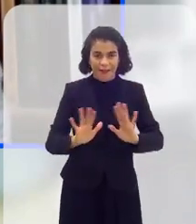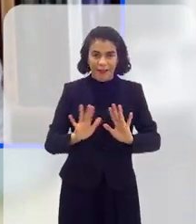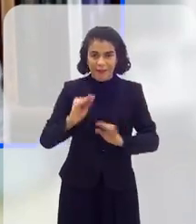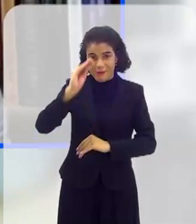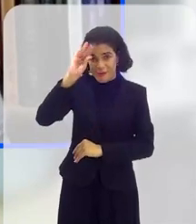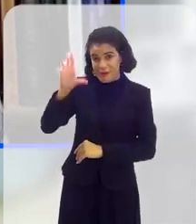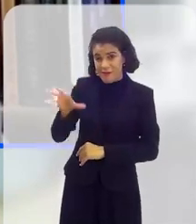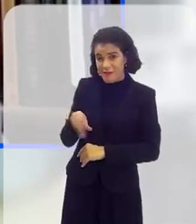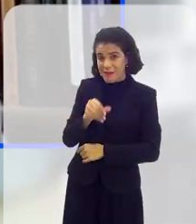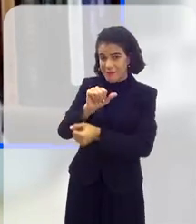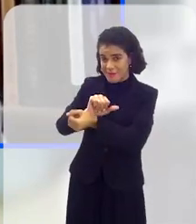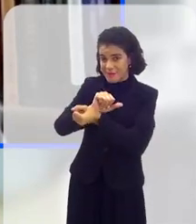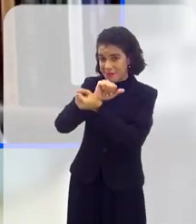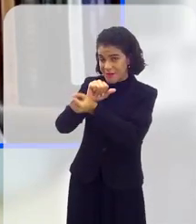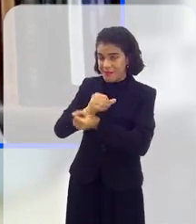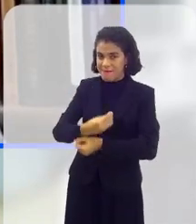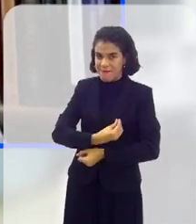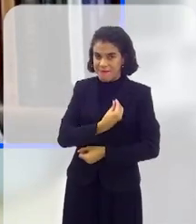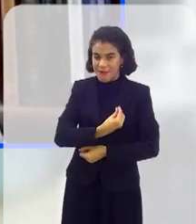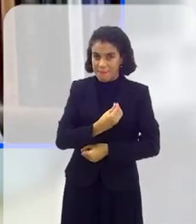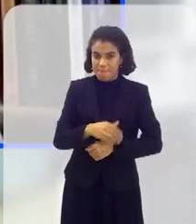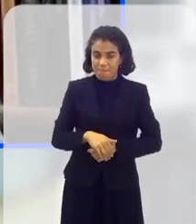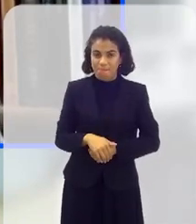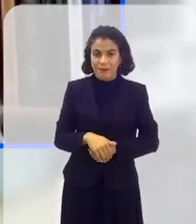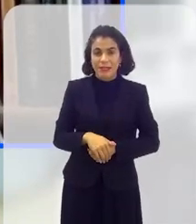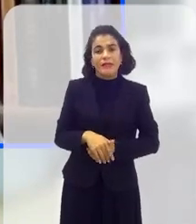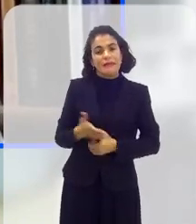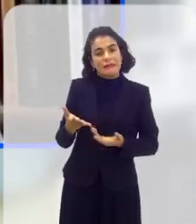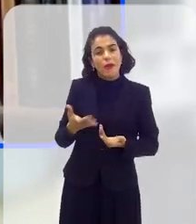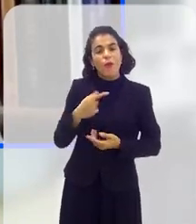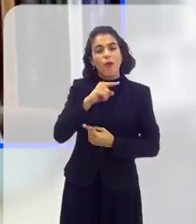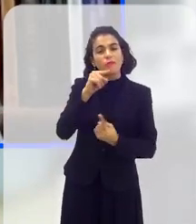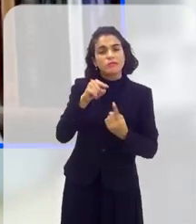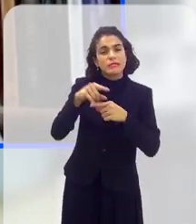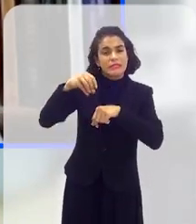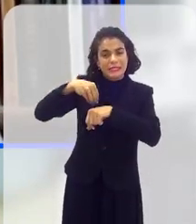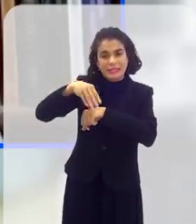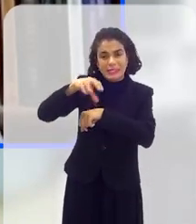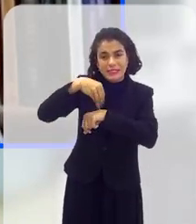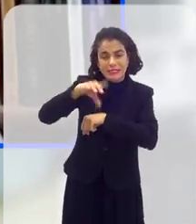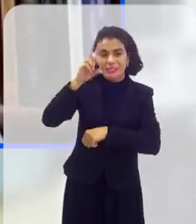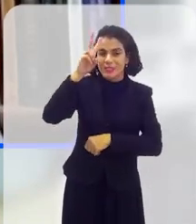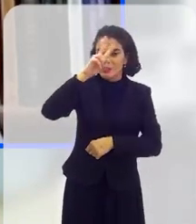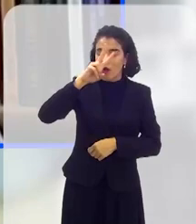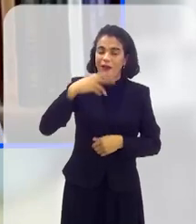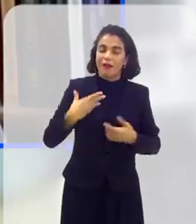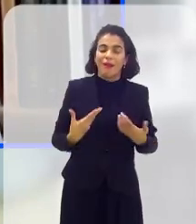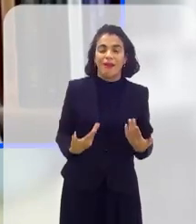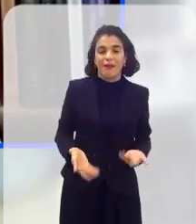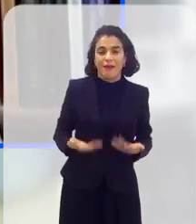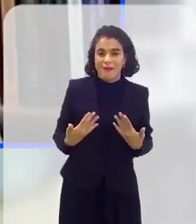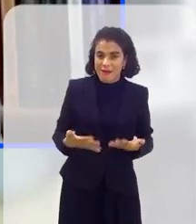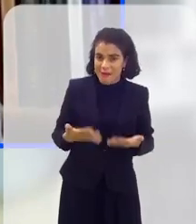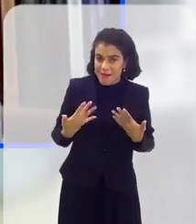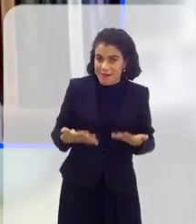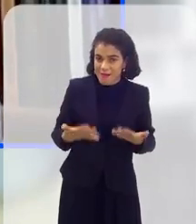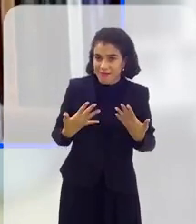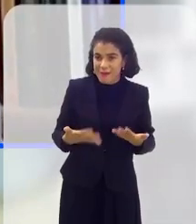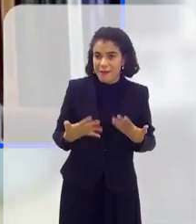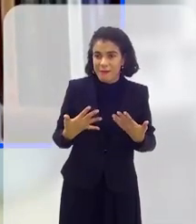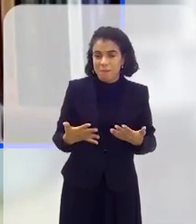eles próprios, africanos escravizados, estavam enfrentando. Então, eu procurei transmitir essa história com essa leveza, porque